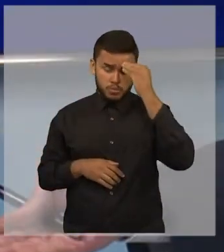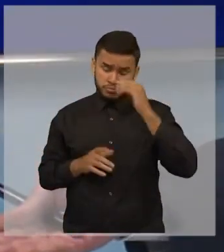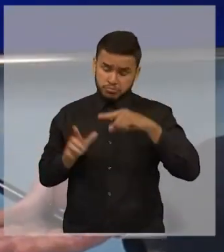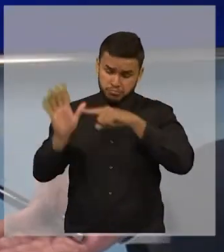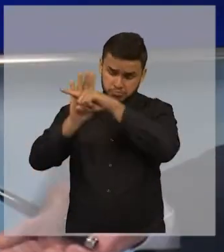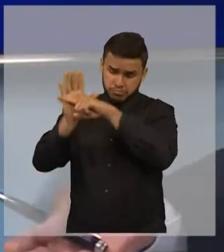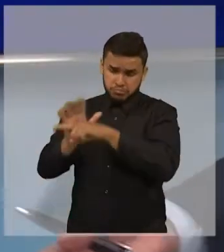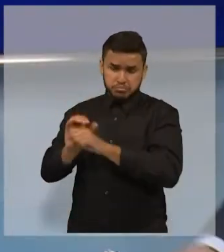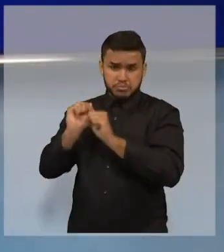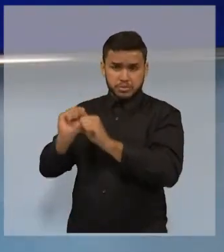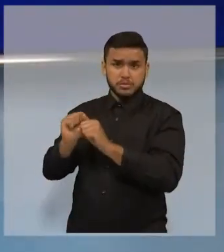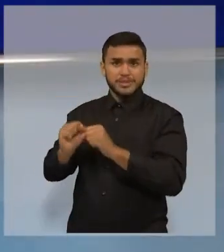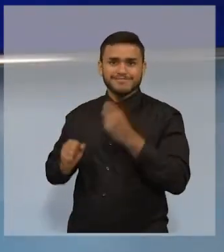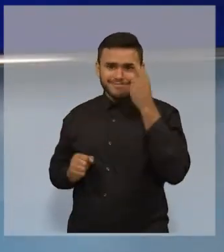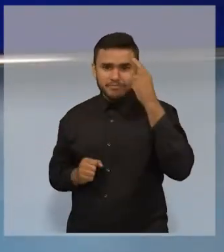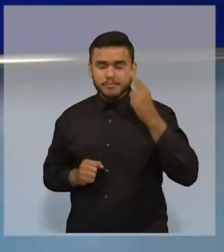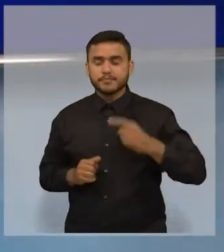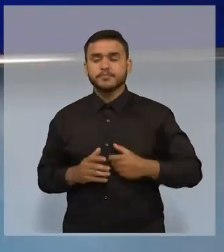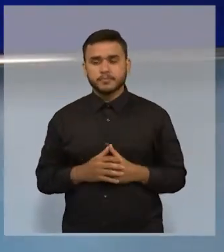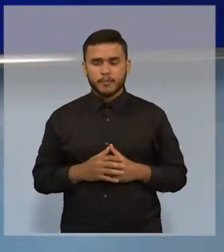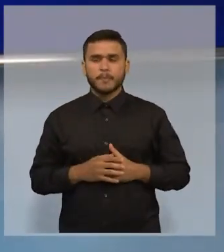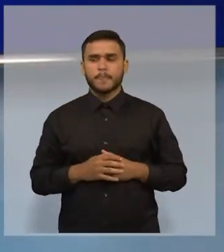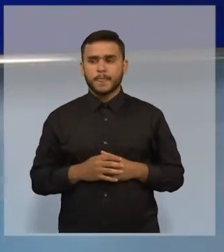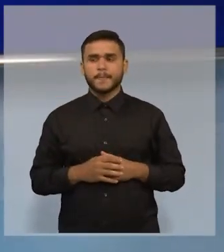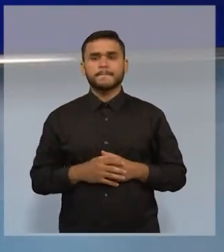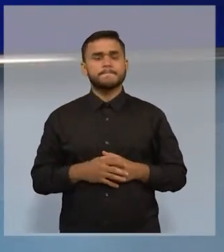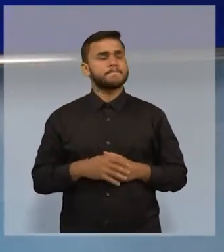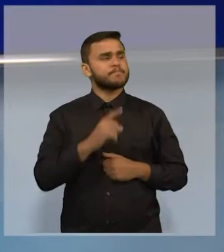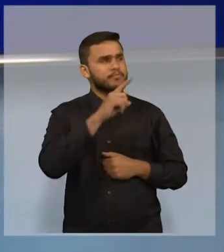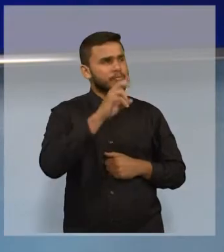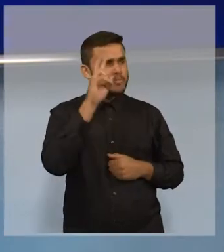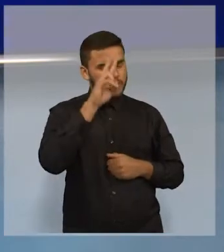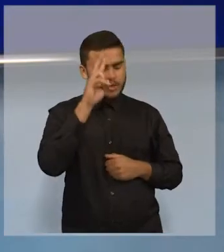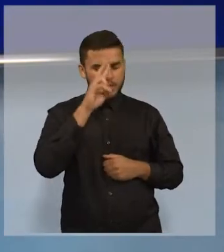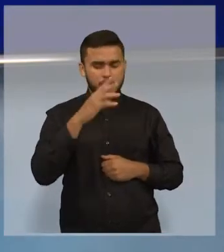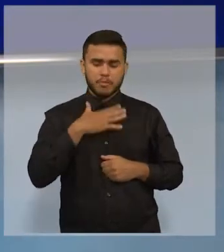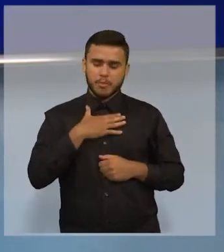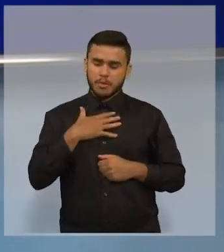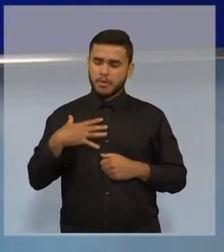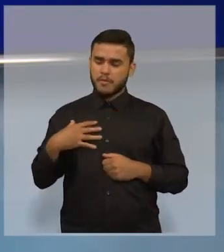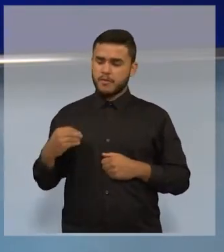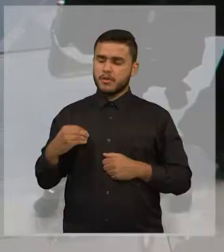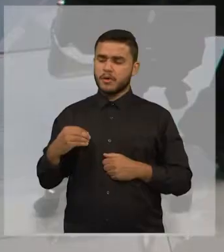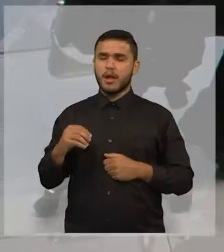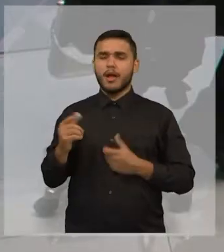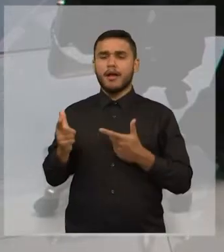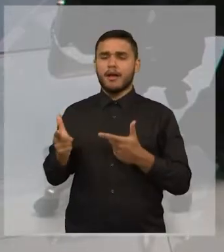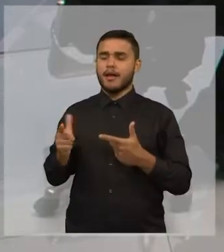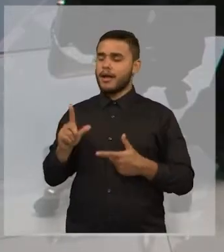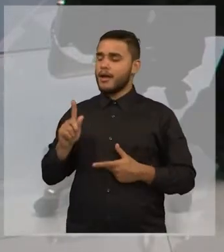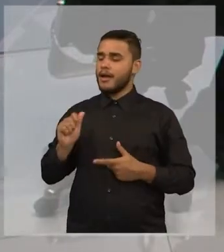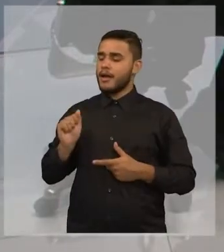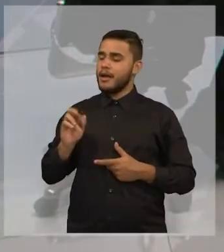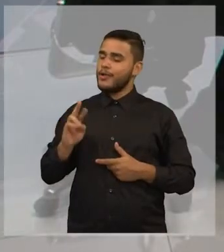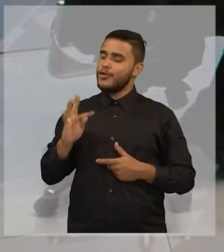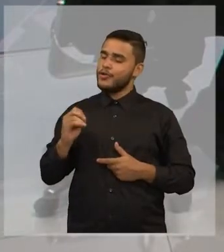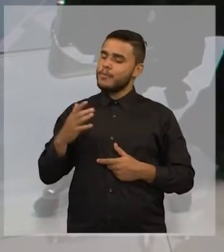que seja o seu filho. Membro. Mas ele fez isso, né? Anteriormente, essa história do meu garoto,